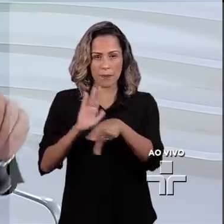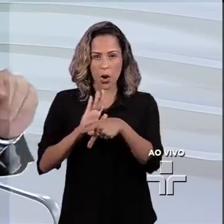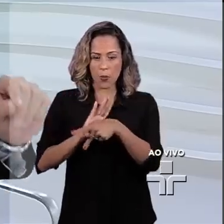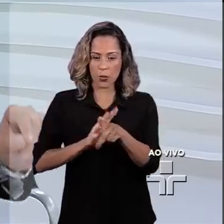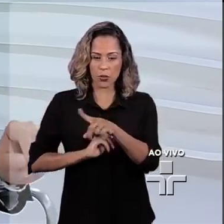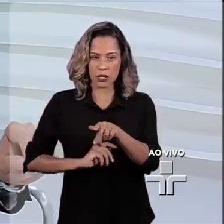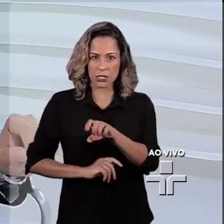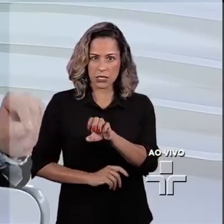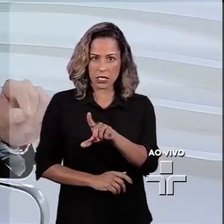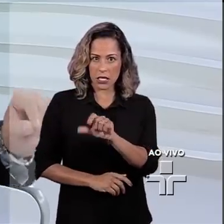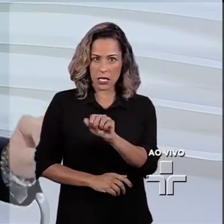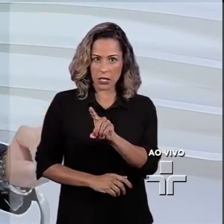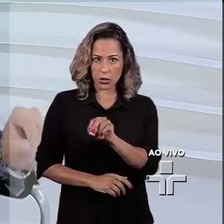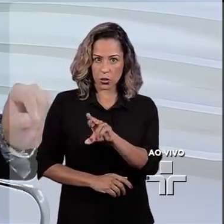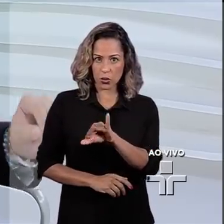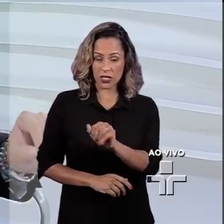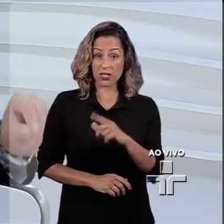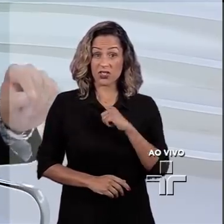caiu de